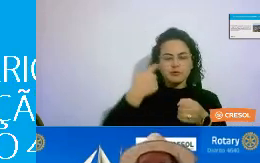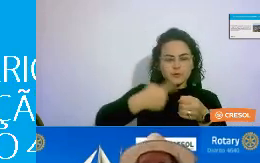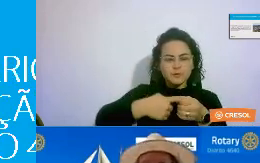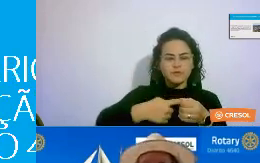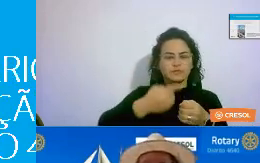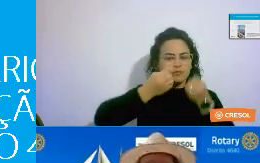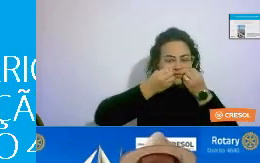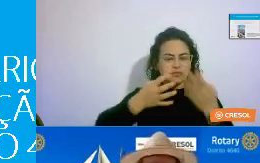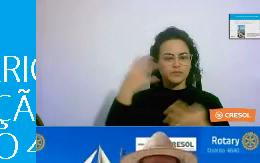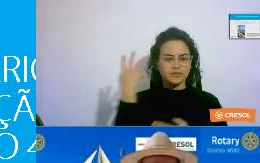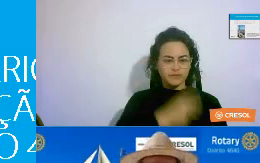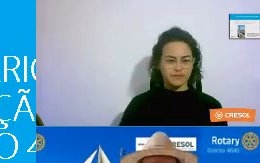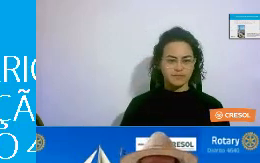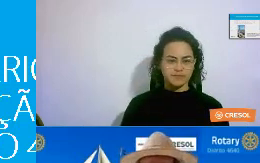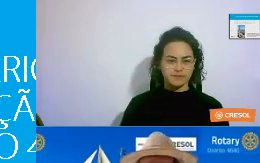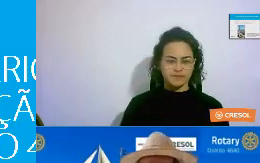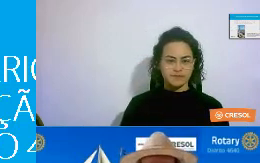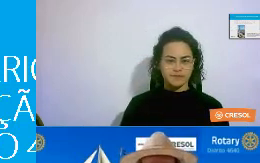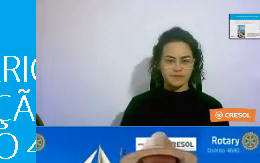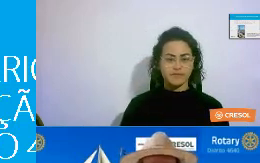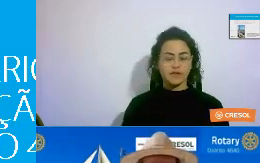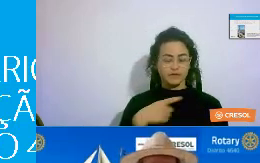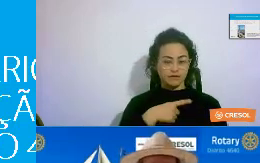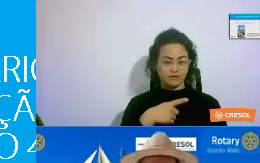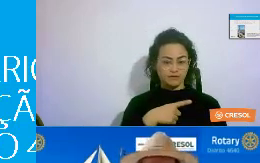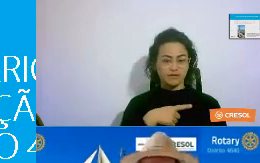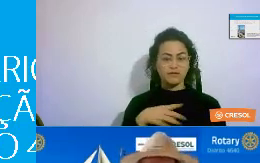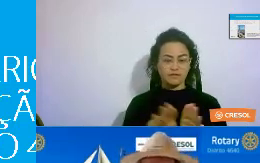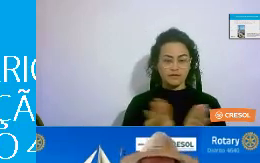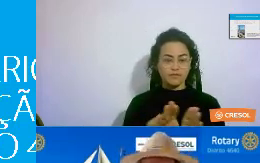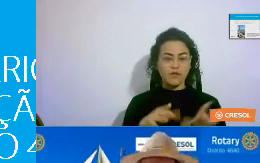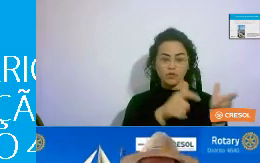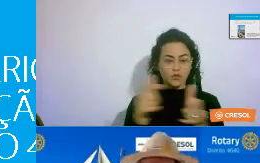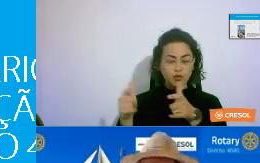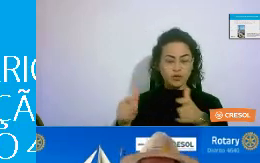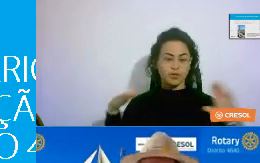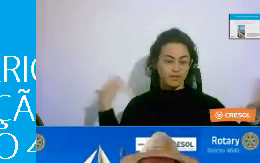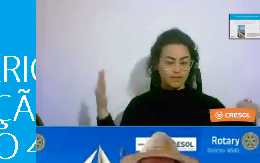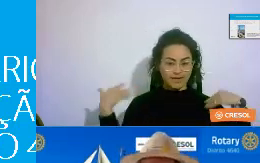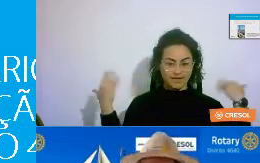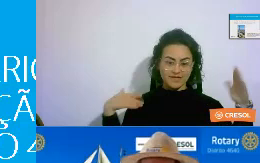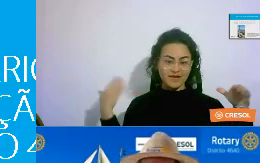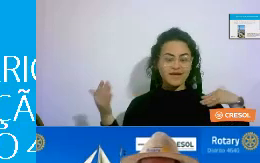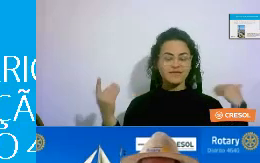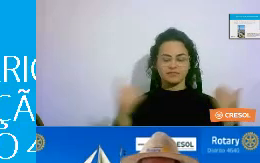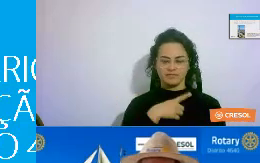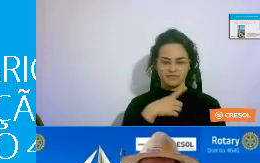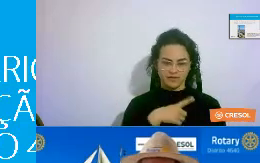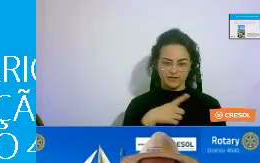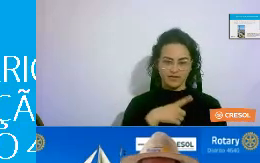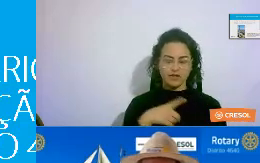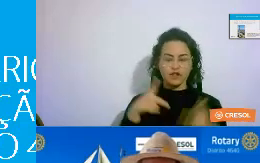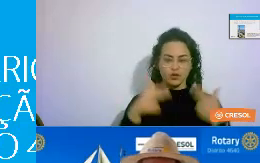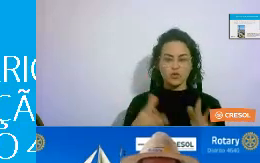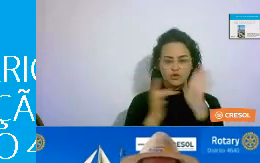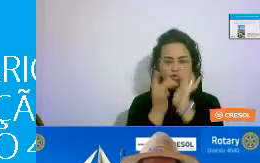também dizer que existem muitas áreas turísticas, né? Como o Cristo Redentor e